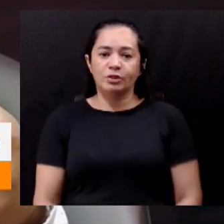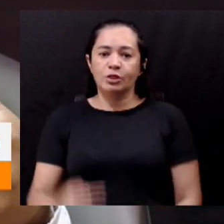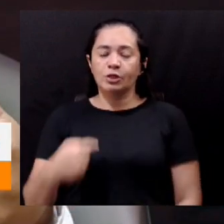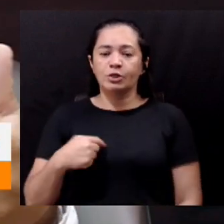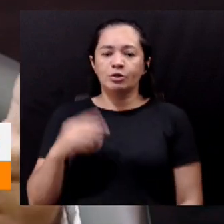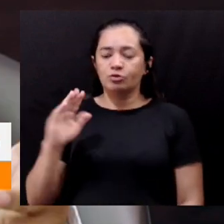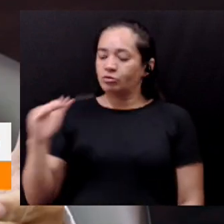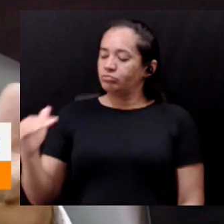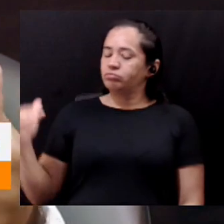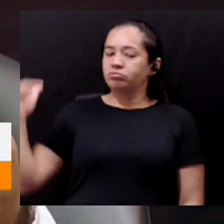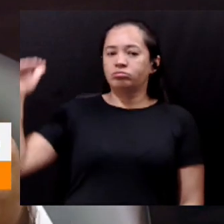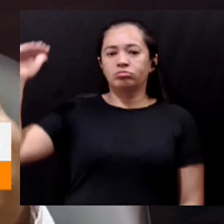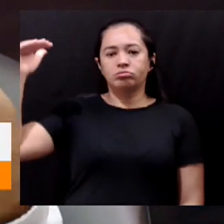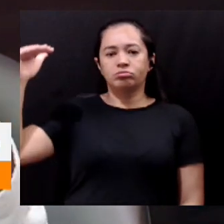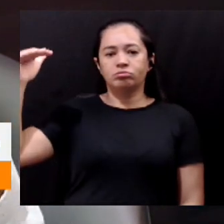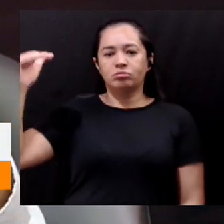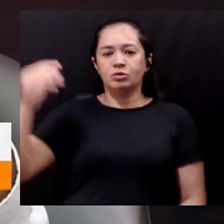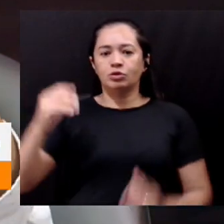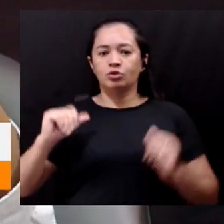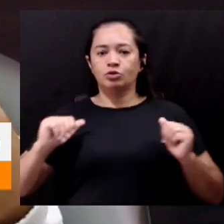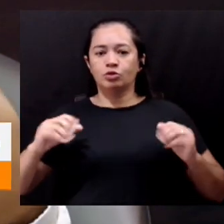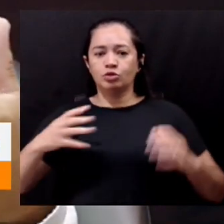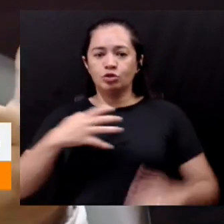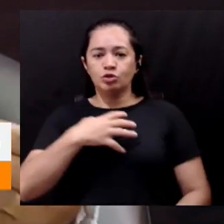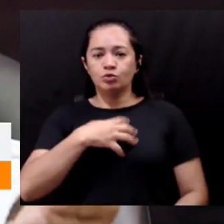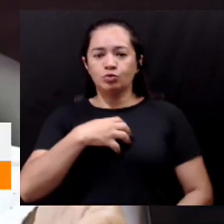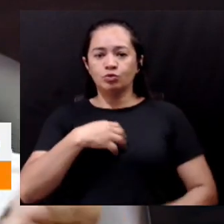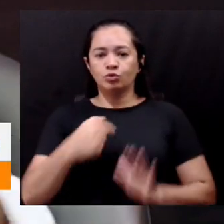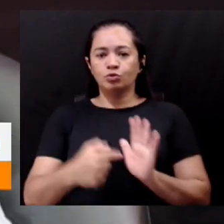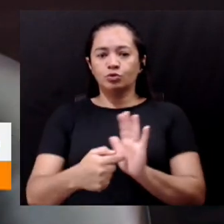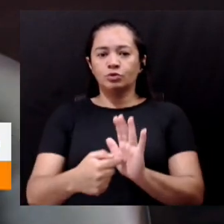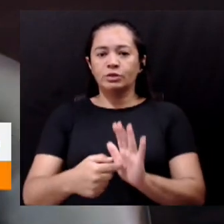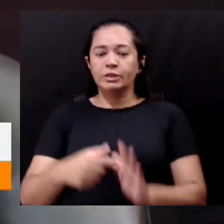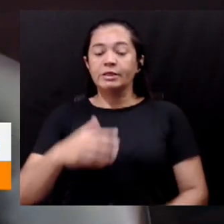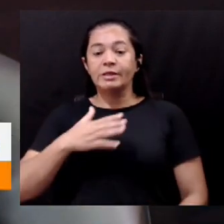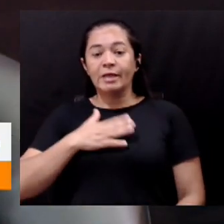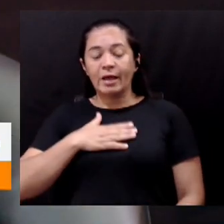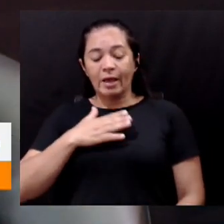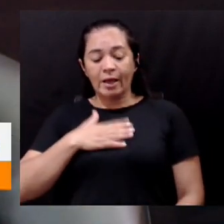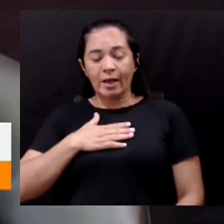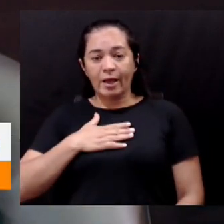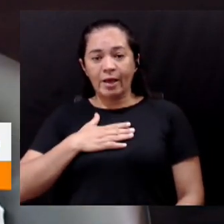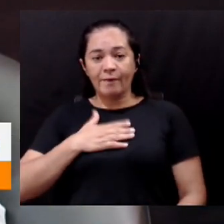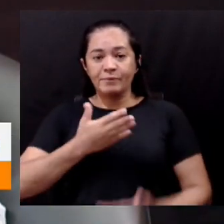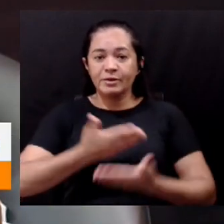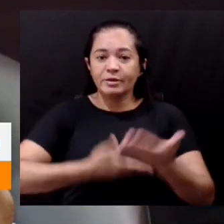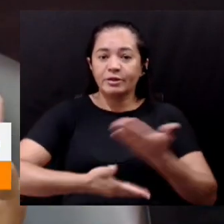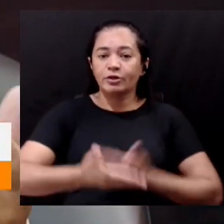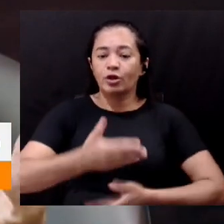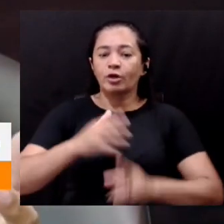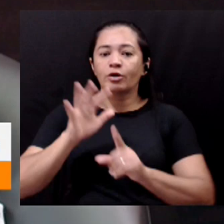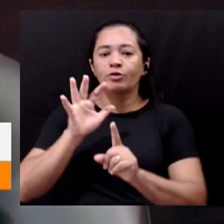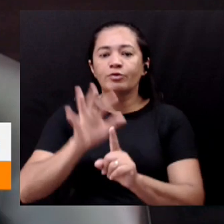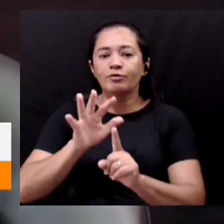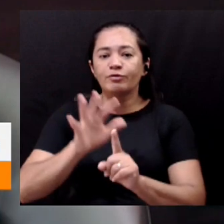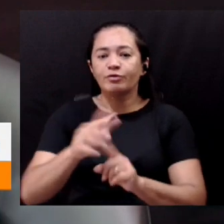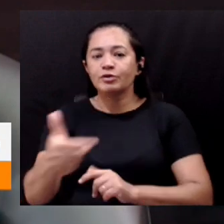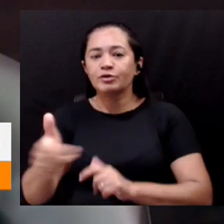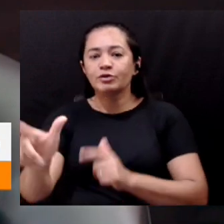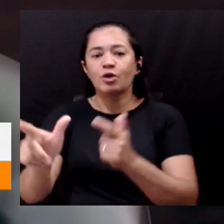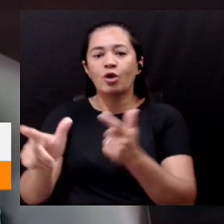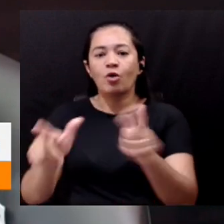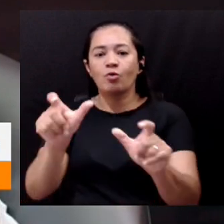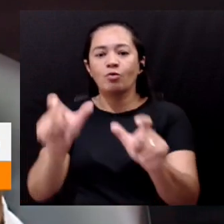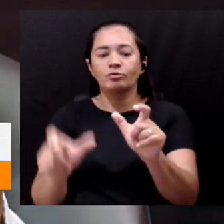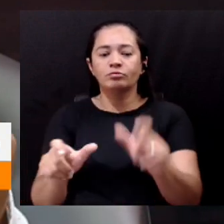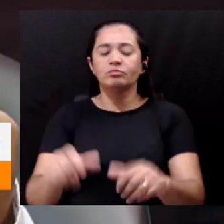de comportamento, onde eu posso a minha troca influencia na troca com o outro. Então sim, existem vários tipos de